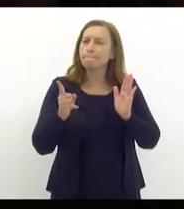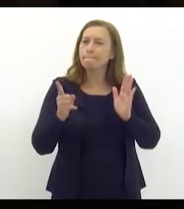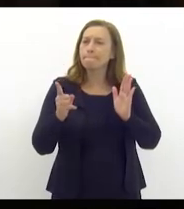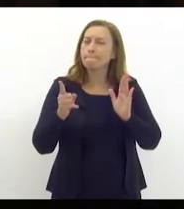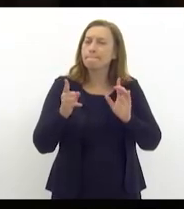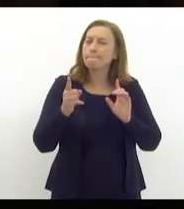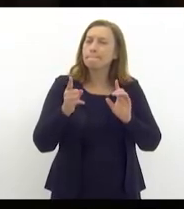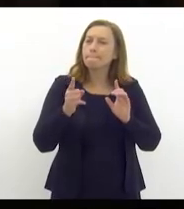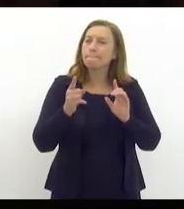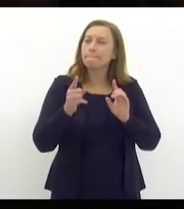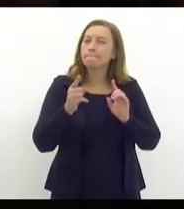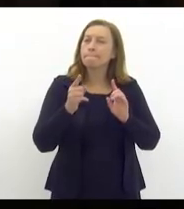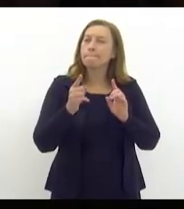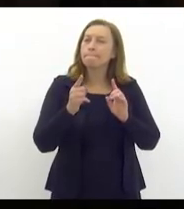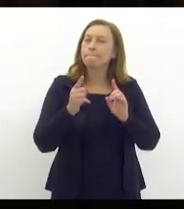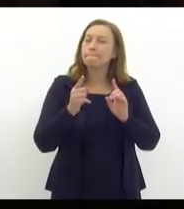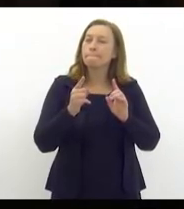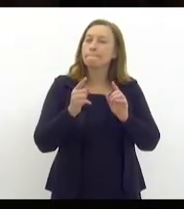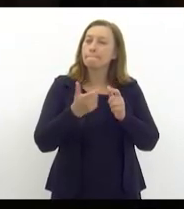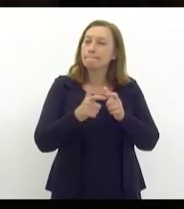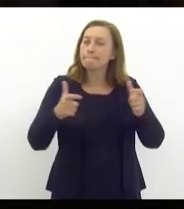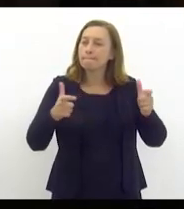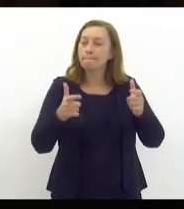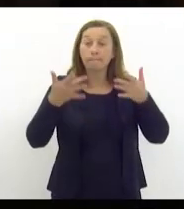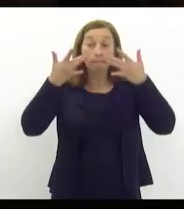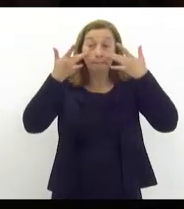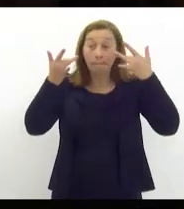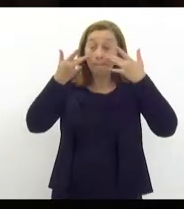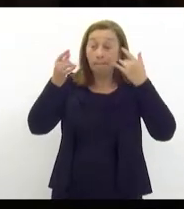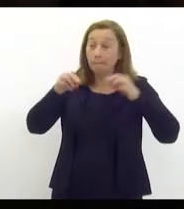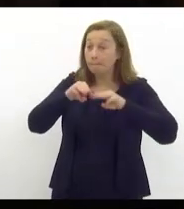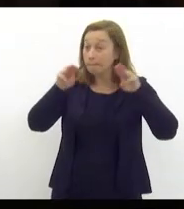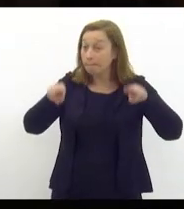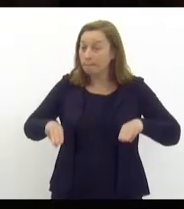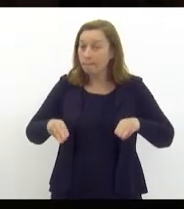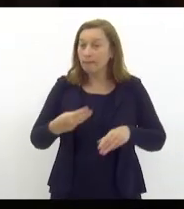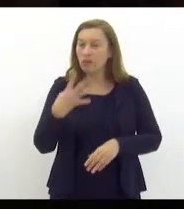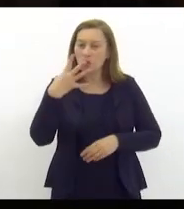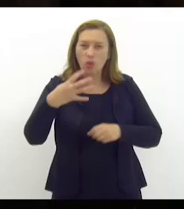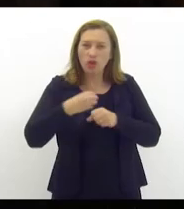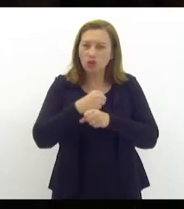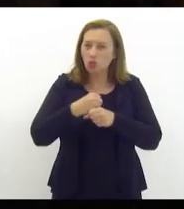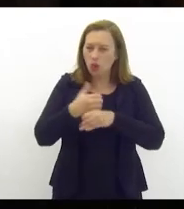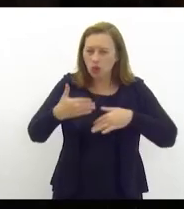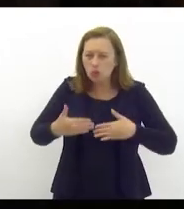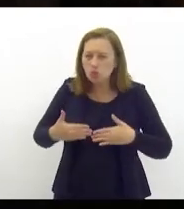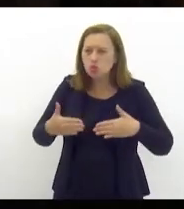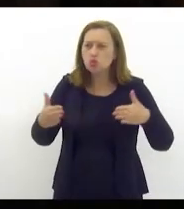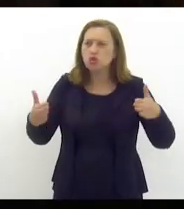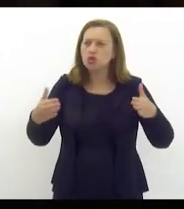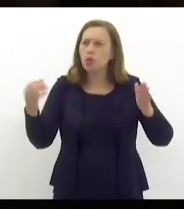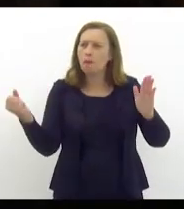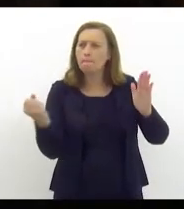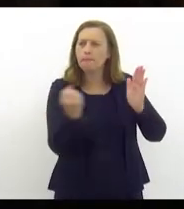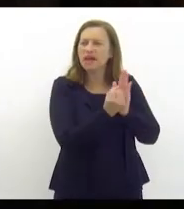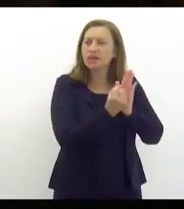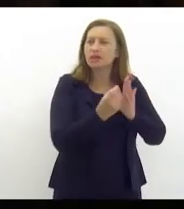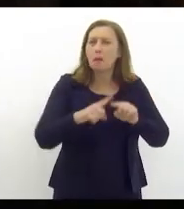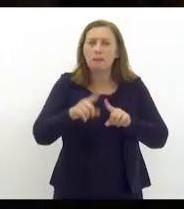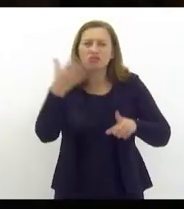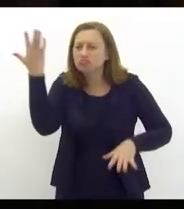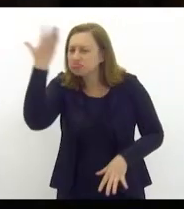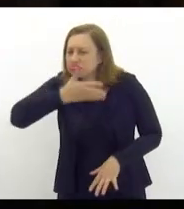glorioso Teatro Municipal, fiquei lá 4 horas assistindo o lançamento do PAC, mas não